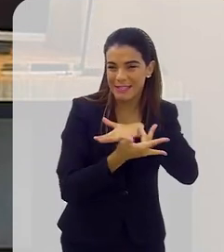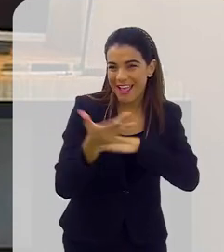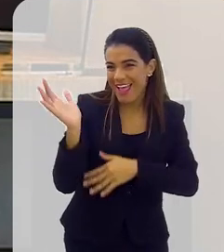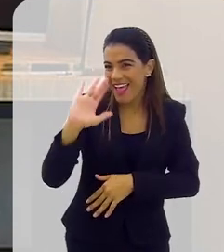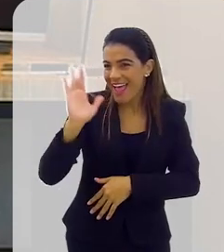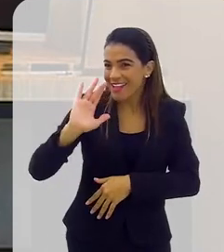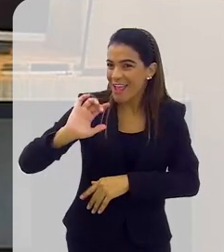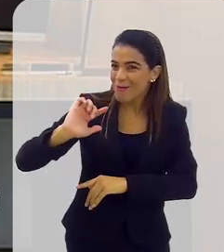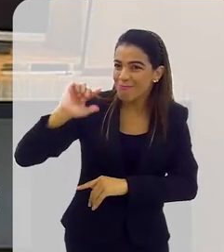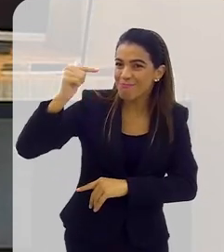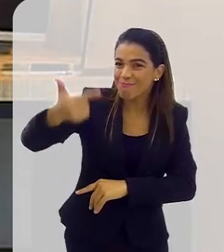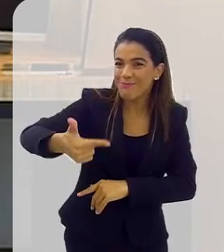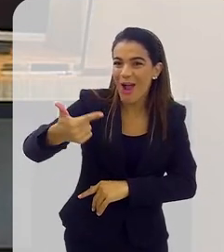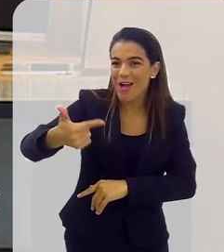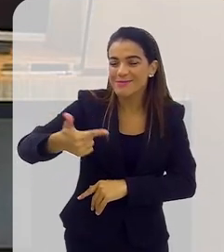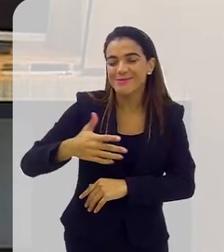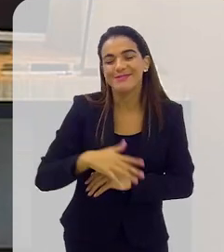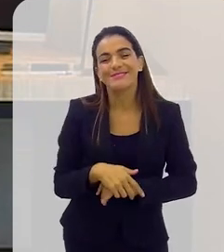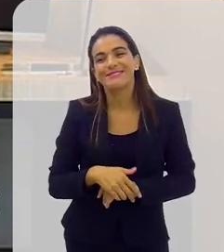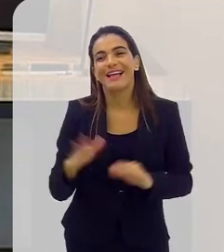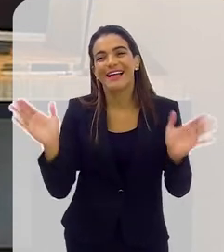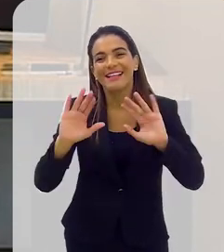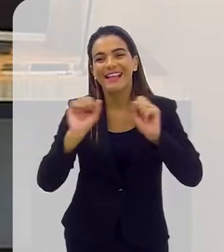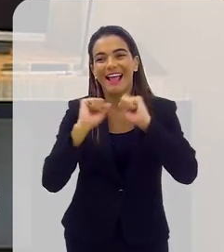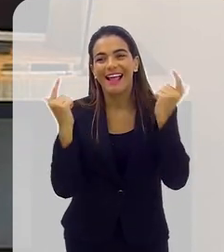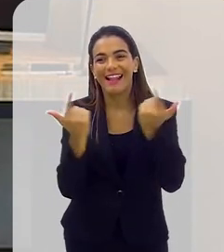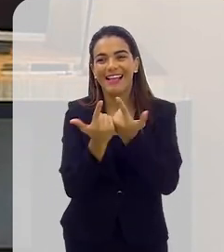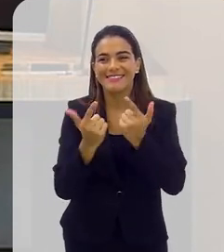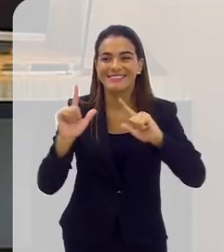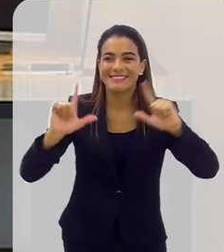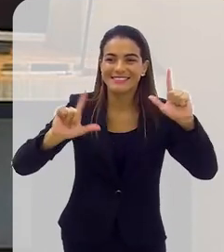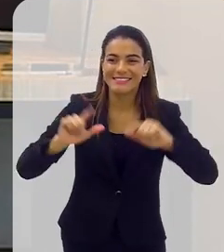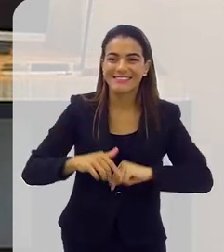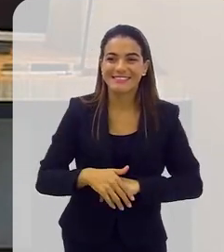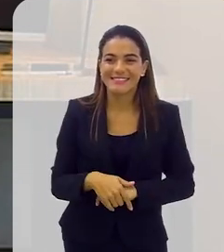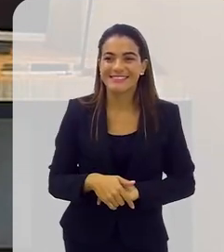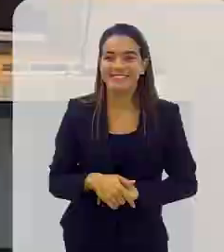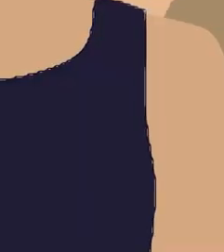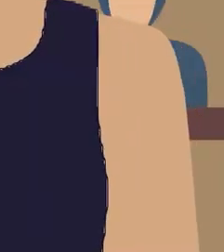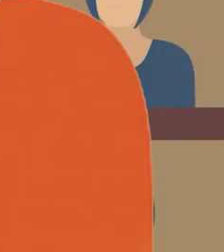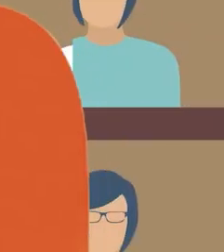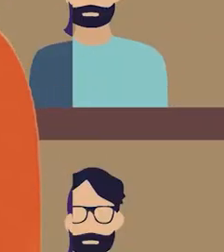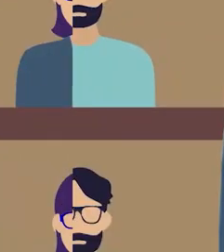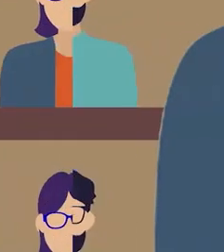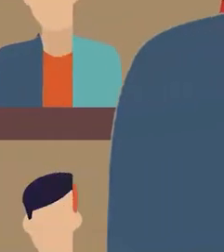e nas redes sociais. Até o próximo perfil, TV Alerj, o canal do povo.